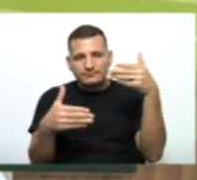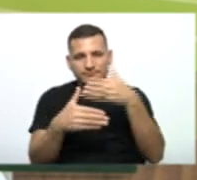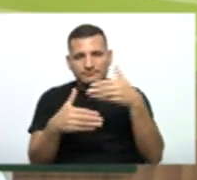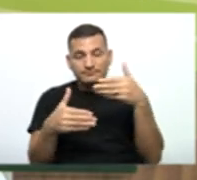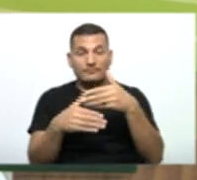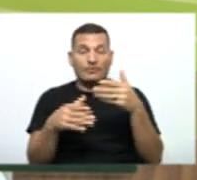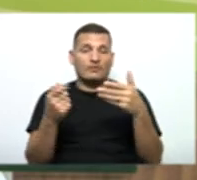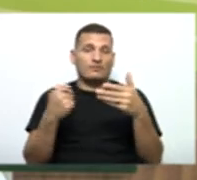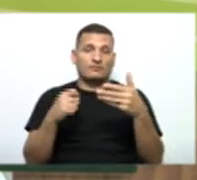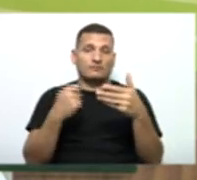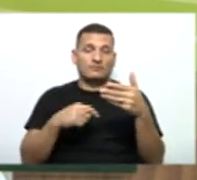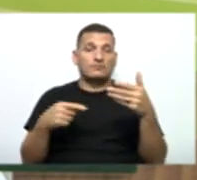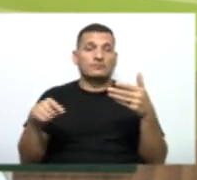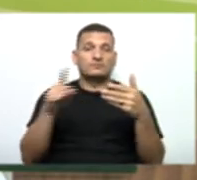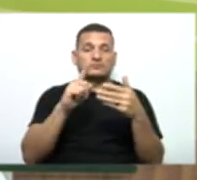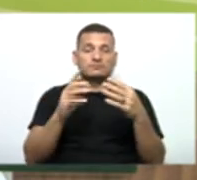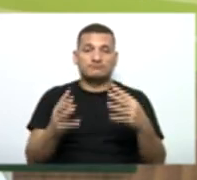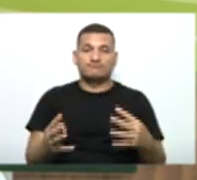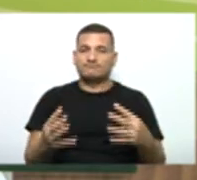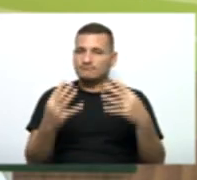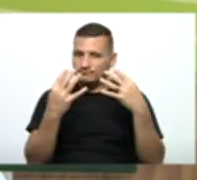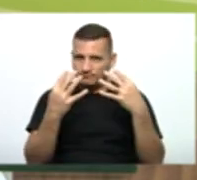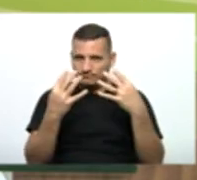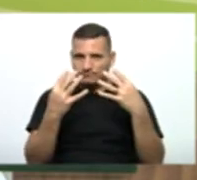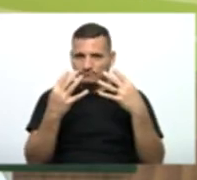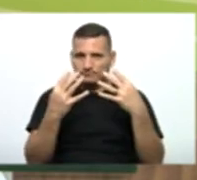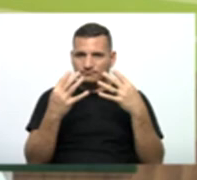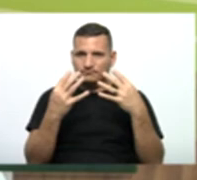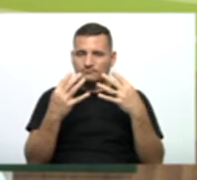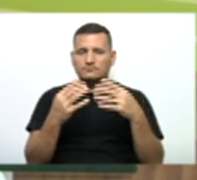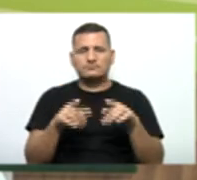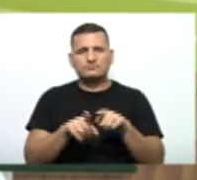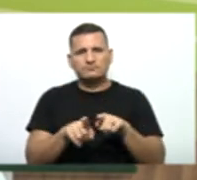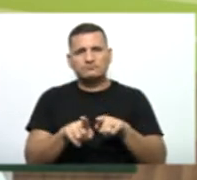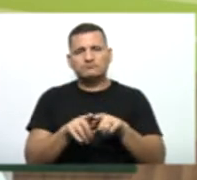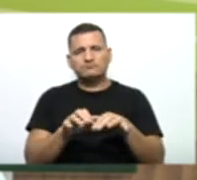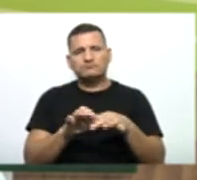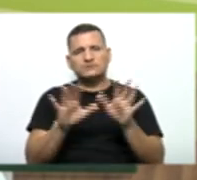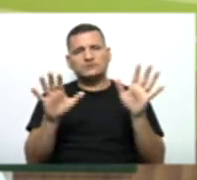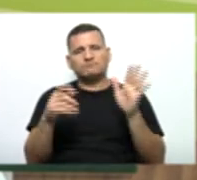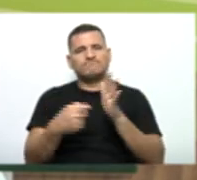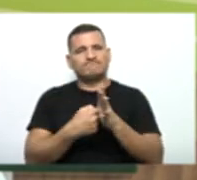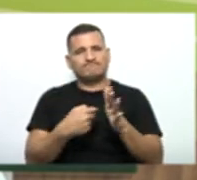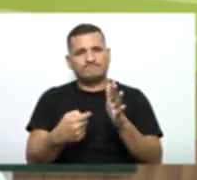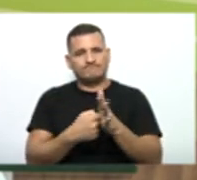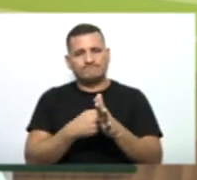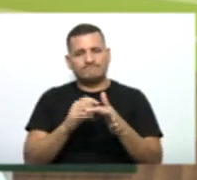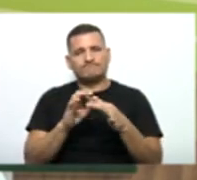preciso que vocês prestem muita atenção, perguntem bastante, porque